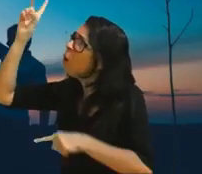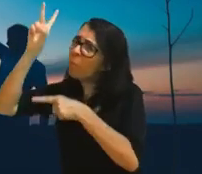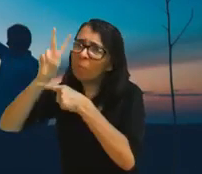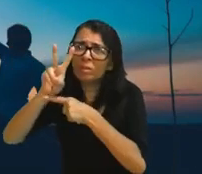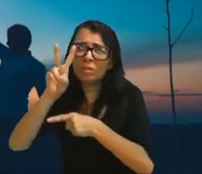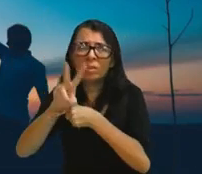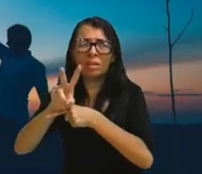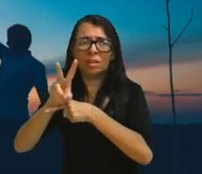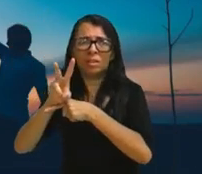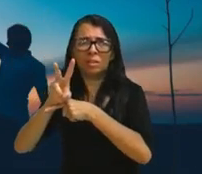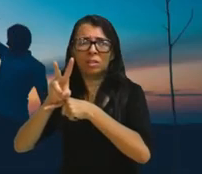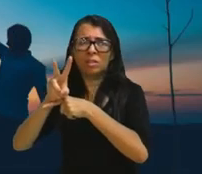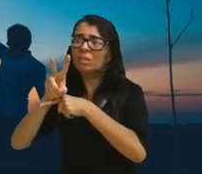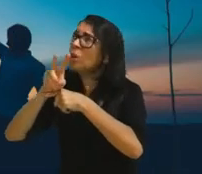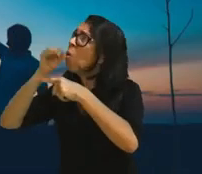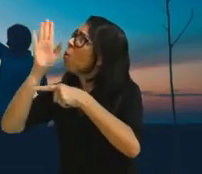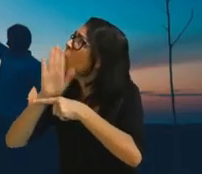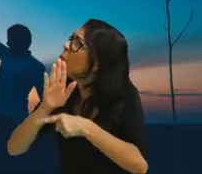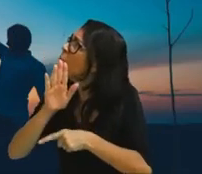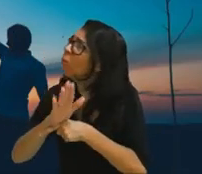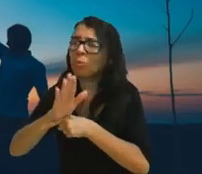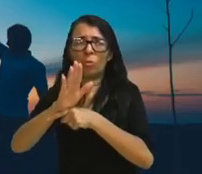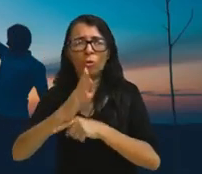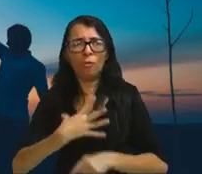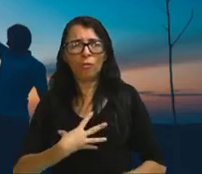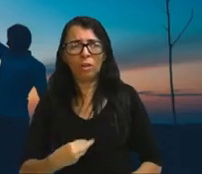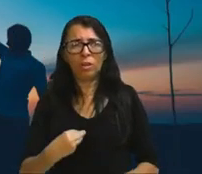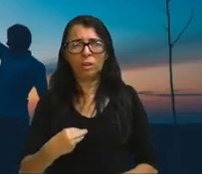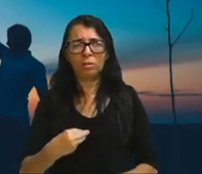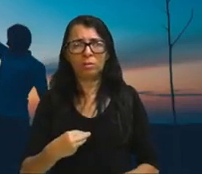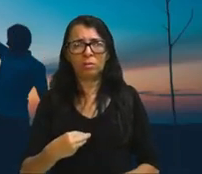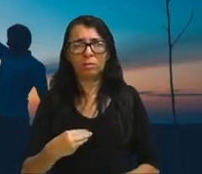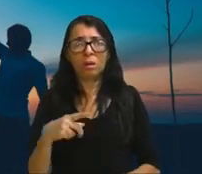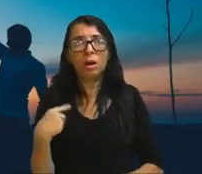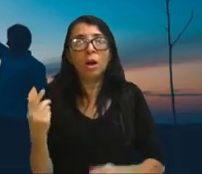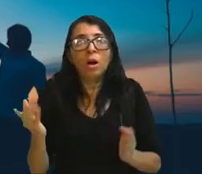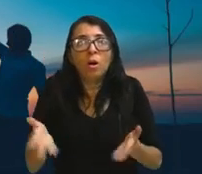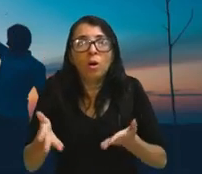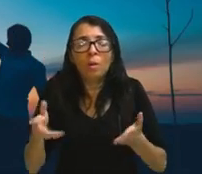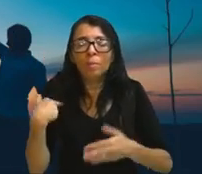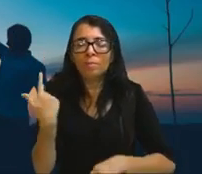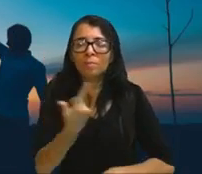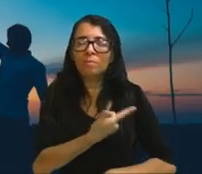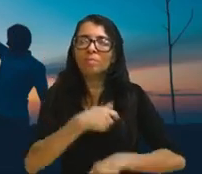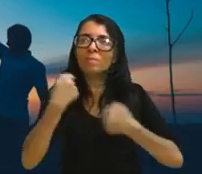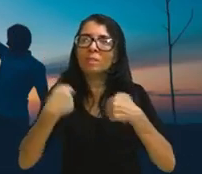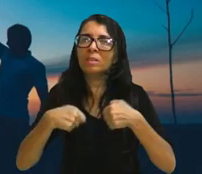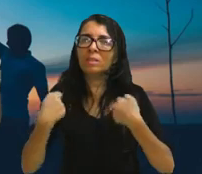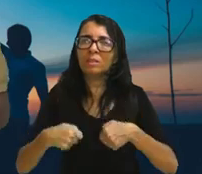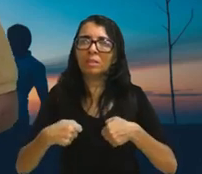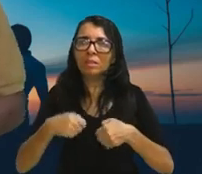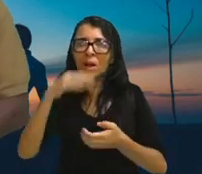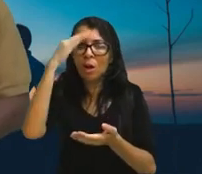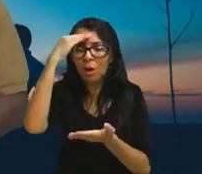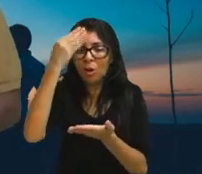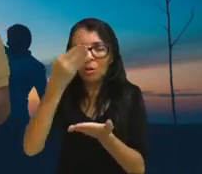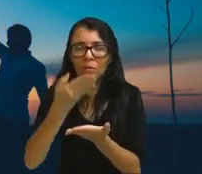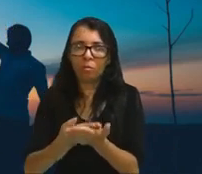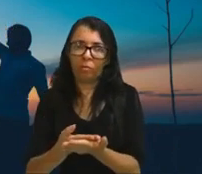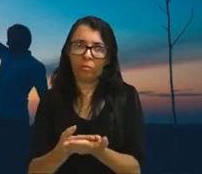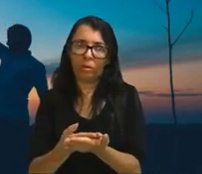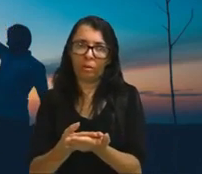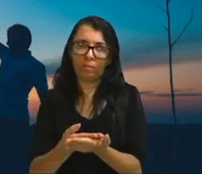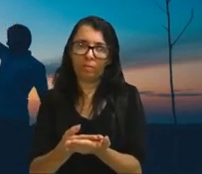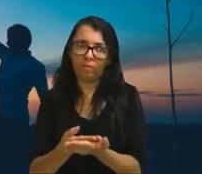Não chegue diante de Deus nesse período difícil, murmurando. Não chegue diante de Deus